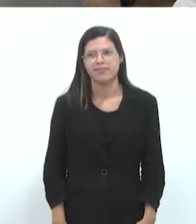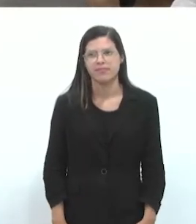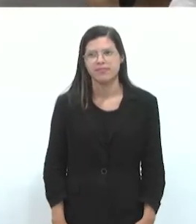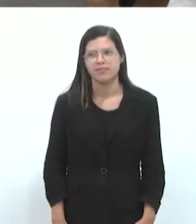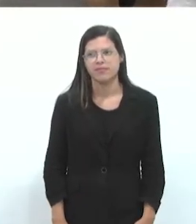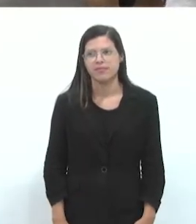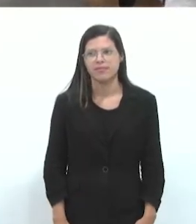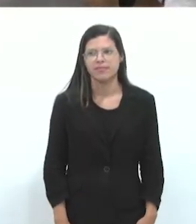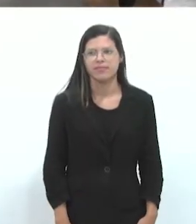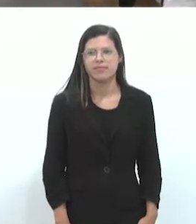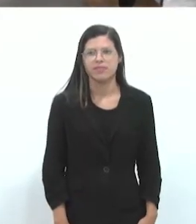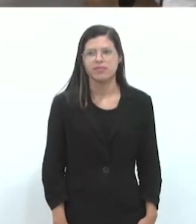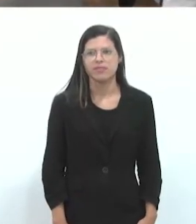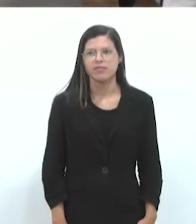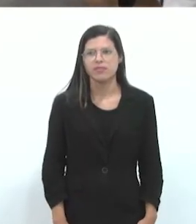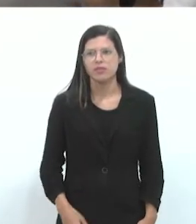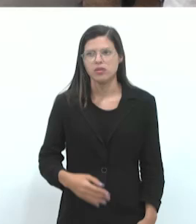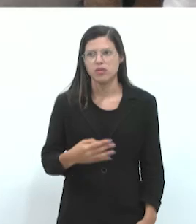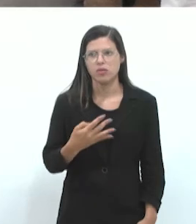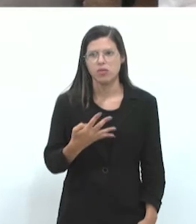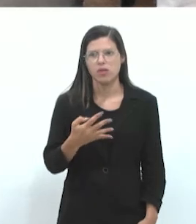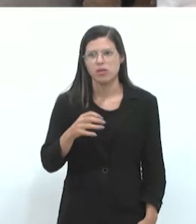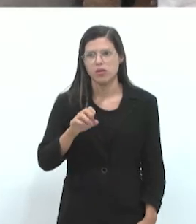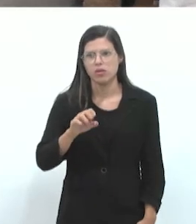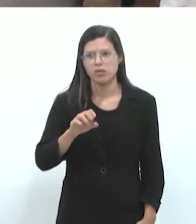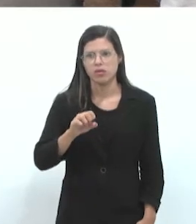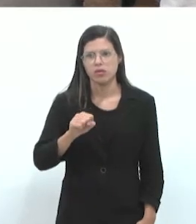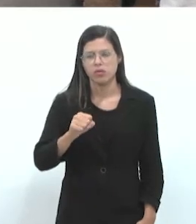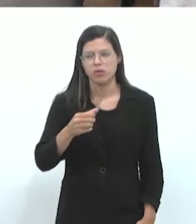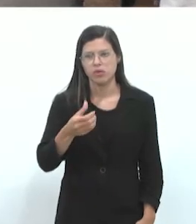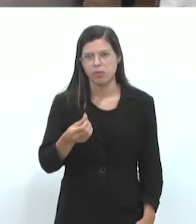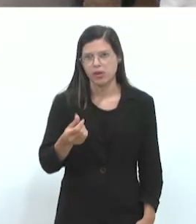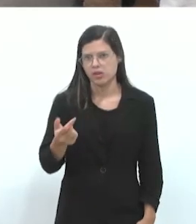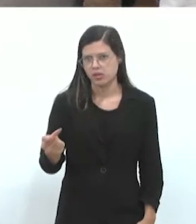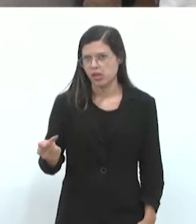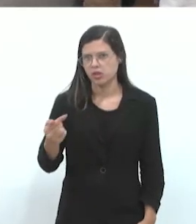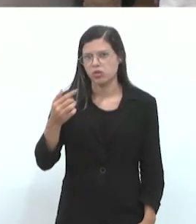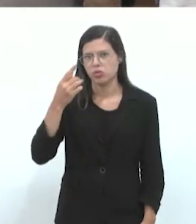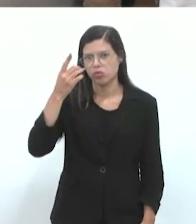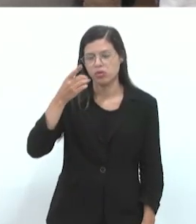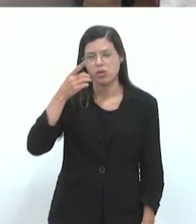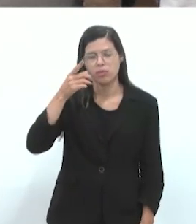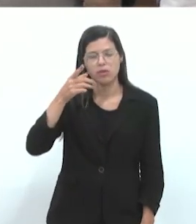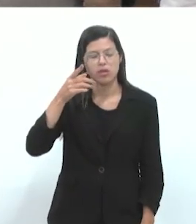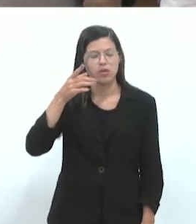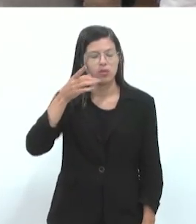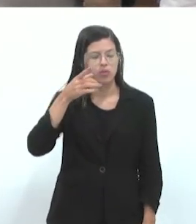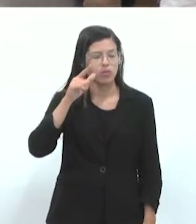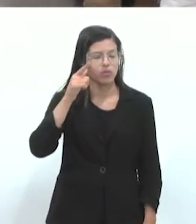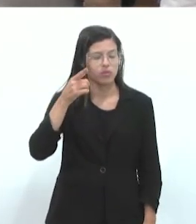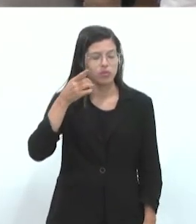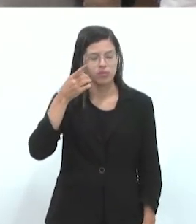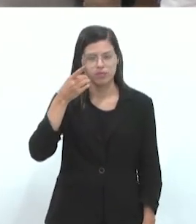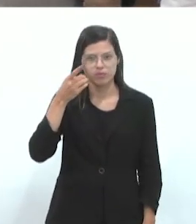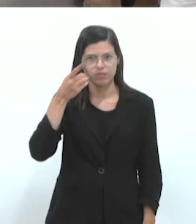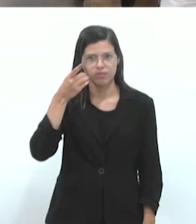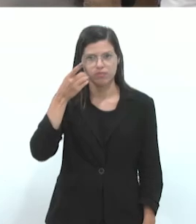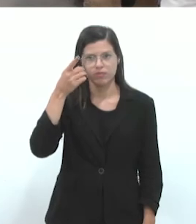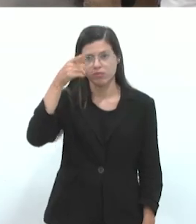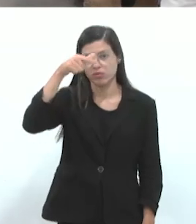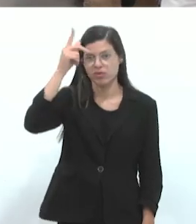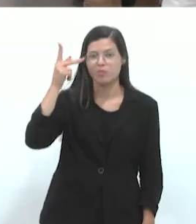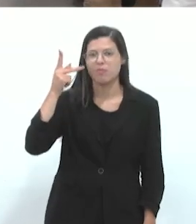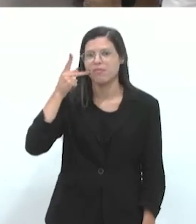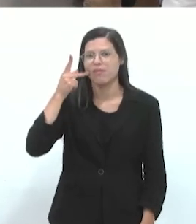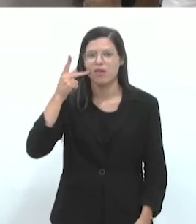Então, o deputado Yuri é 4867, o deputado Luiz Paulo é 4869. A gente vai ponderar os dois, podem ter